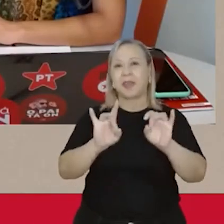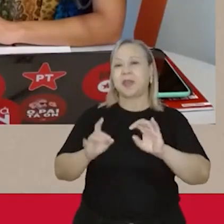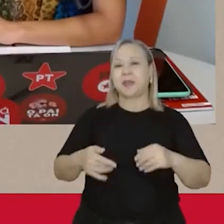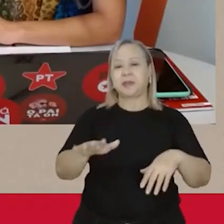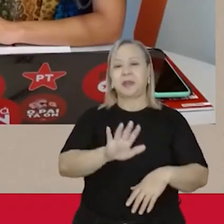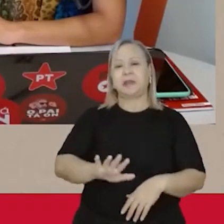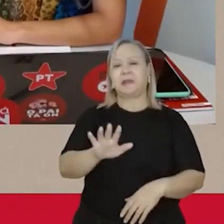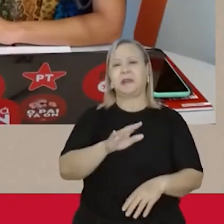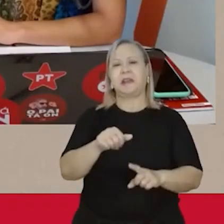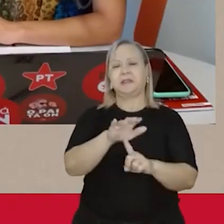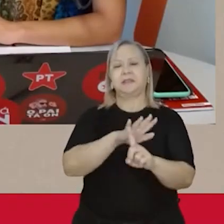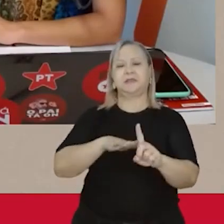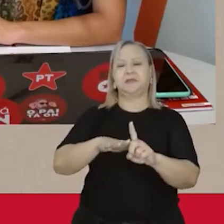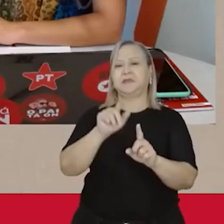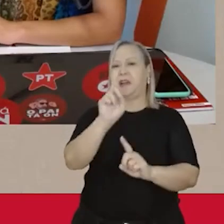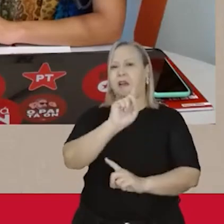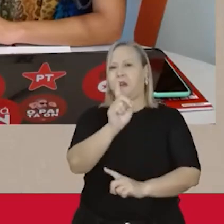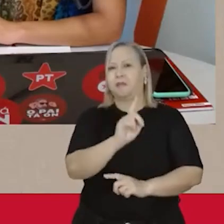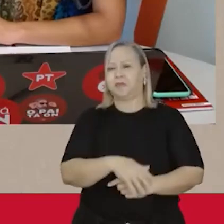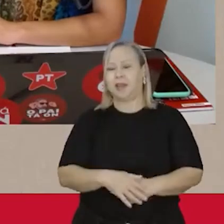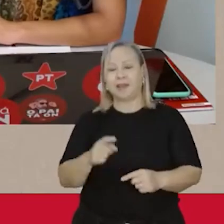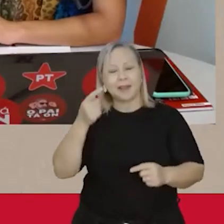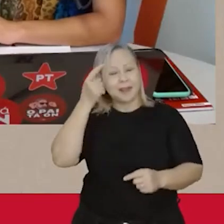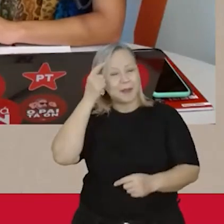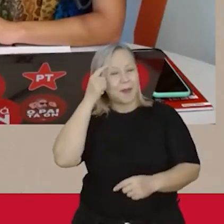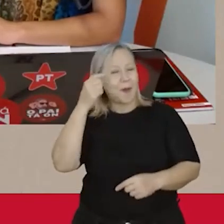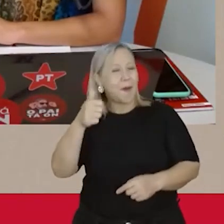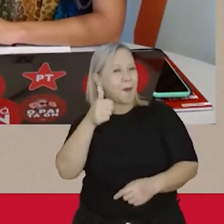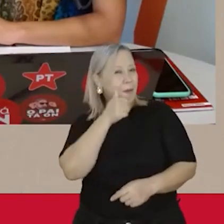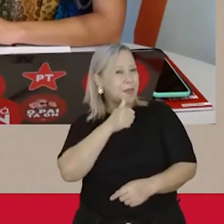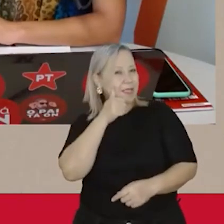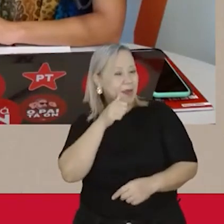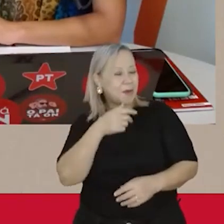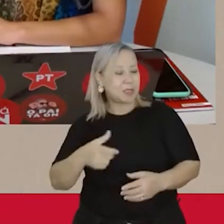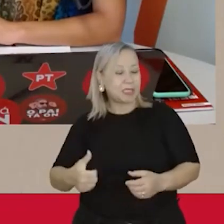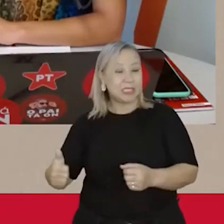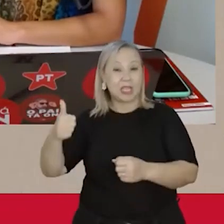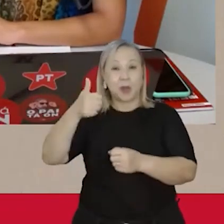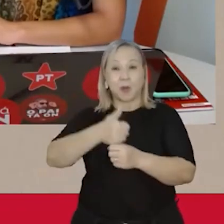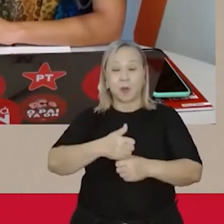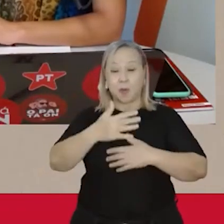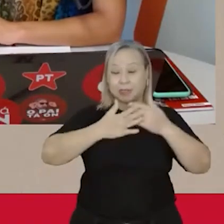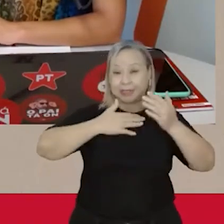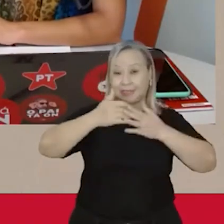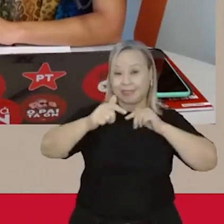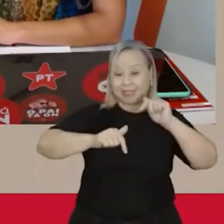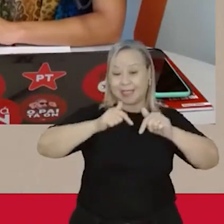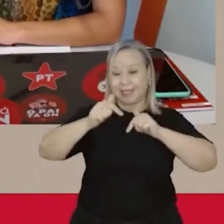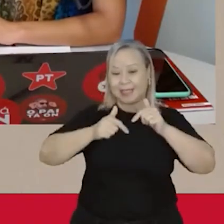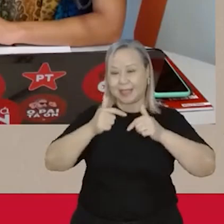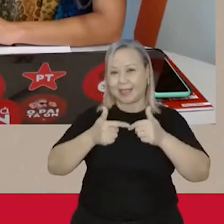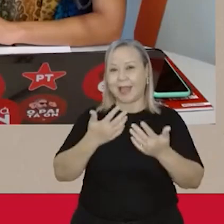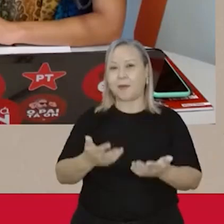área social, não, hein, gente? Vamos pensar em mulheres ocupando cargos aí